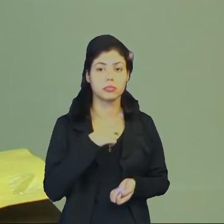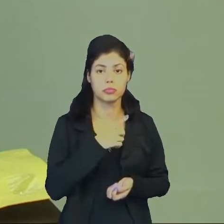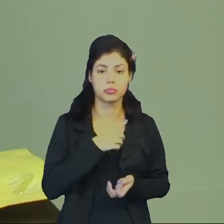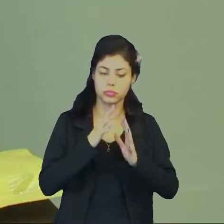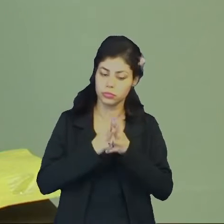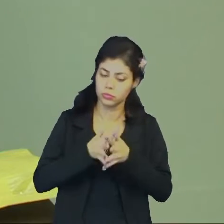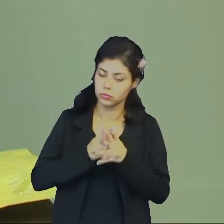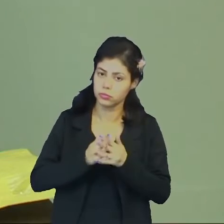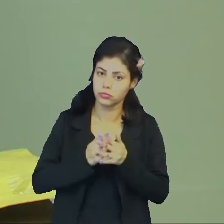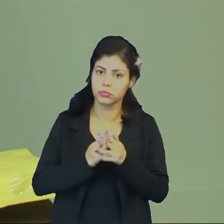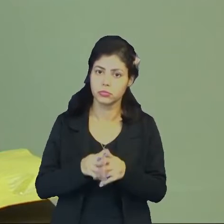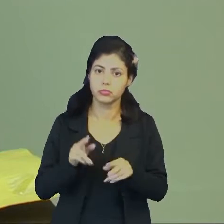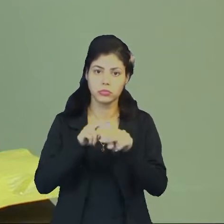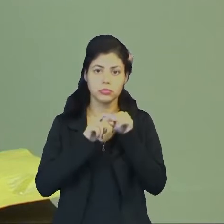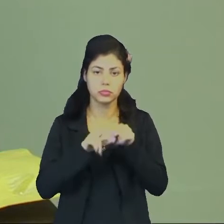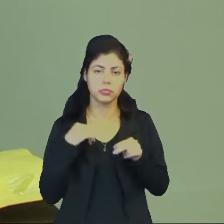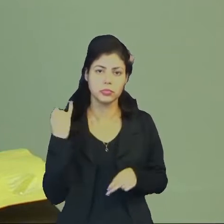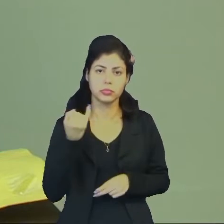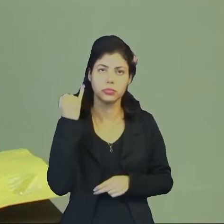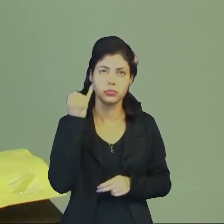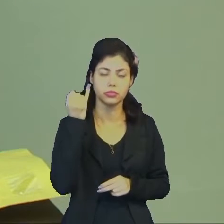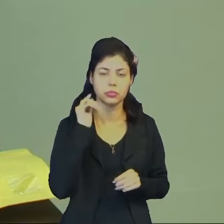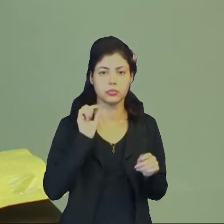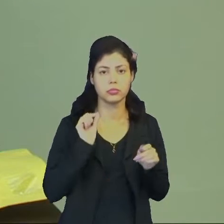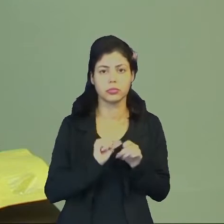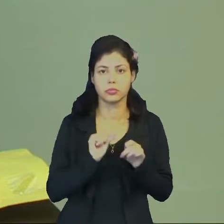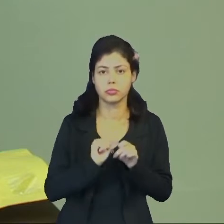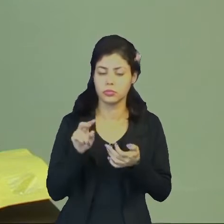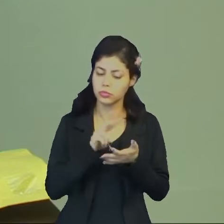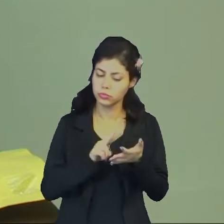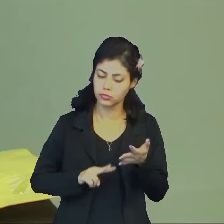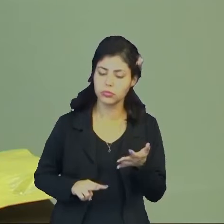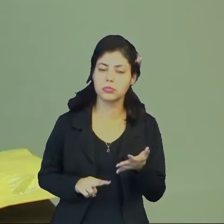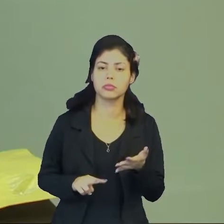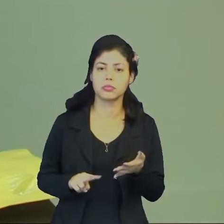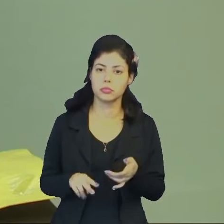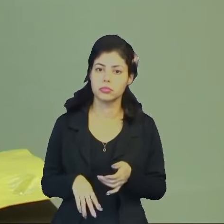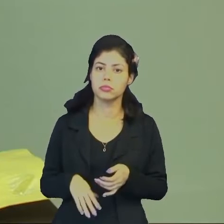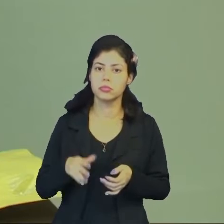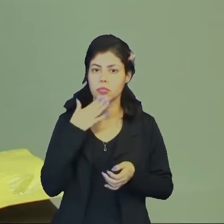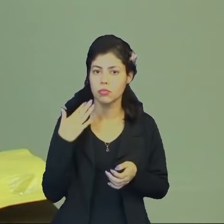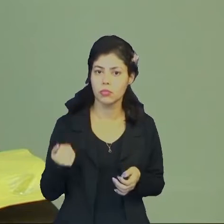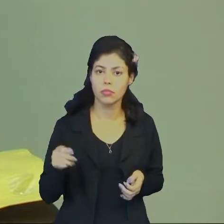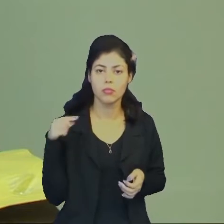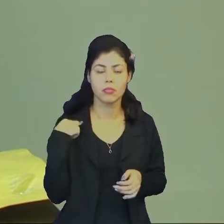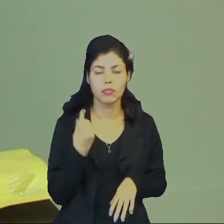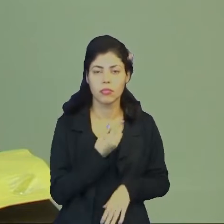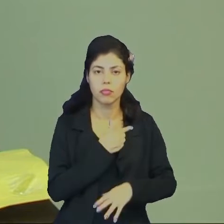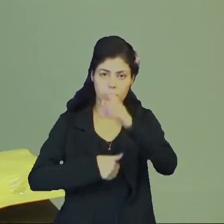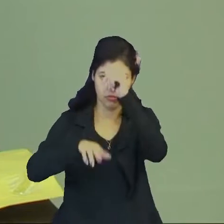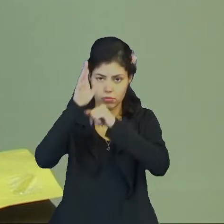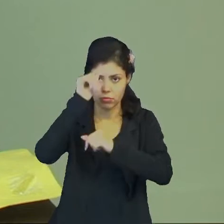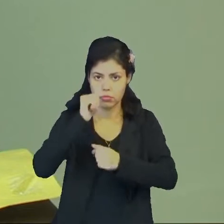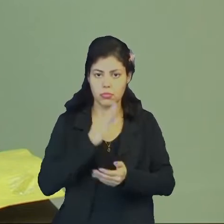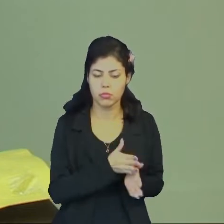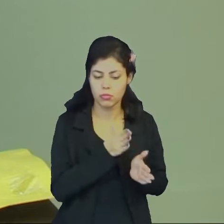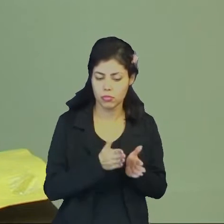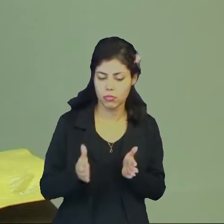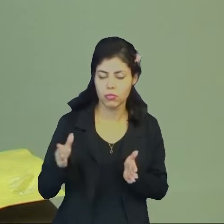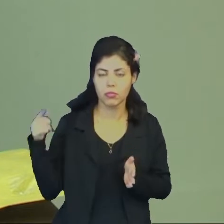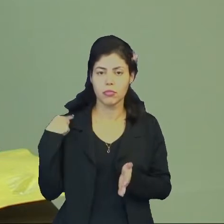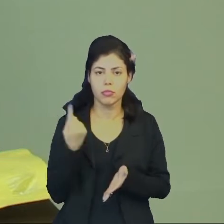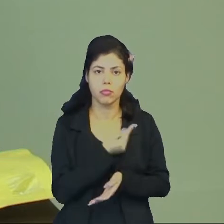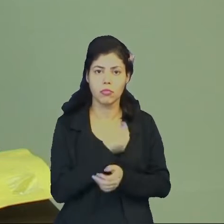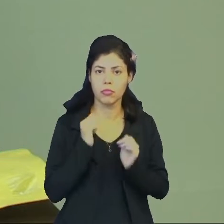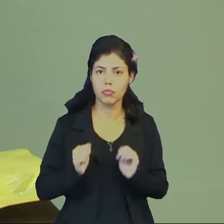Por isso que é importante a leitura. Quanto mais lermos, melhor. Nosso conhecimento ele vai sendo alimentado e a